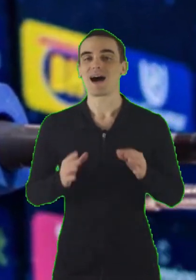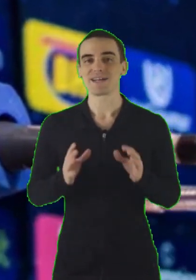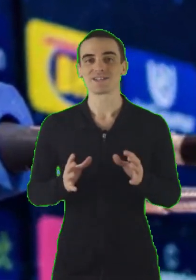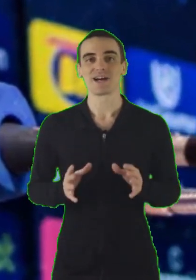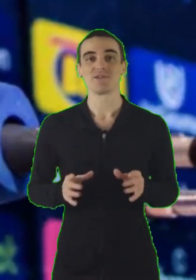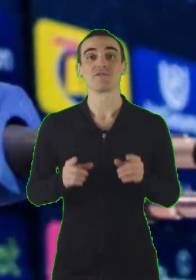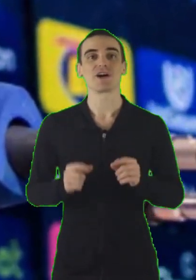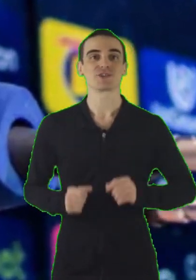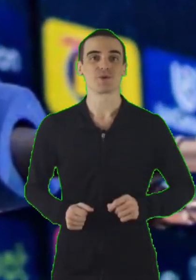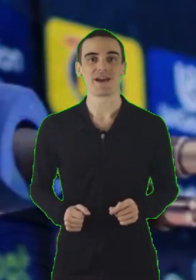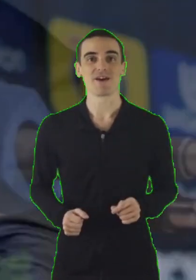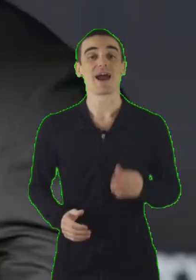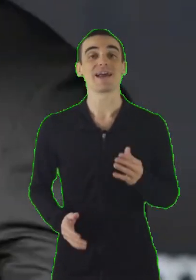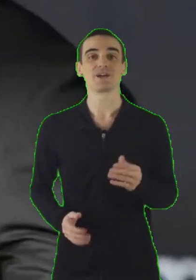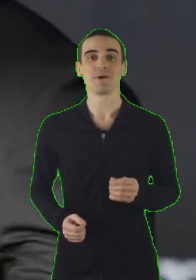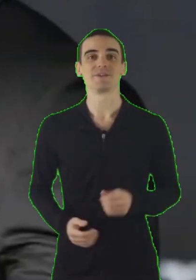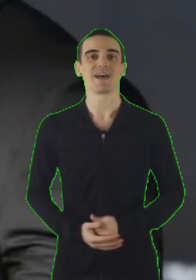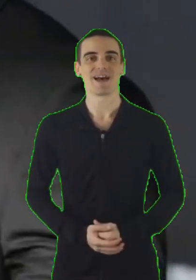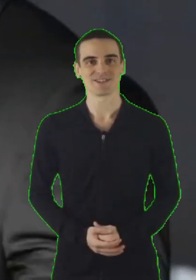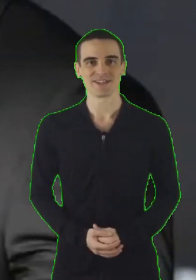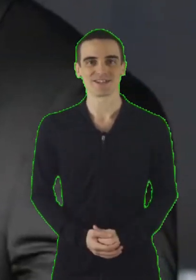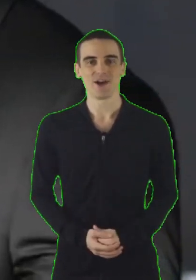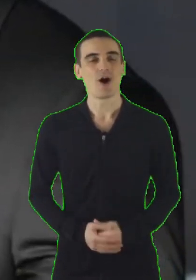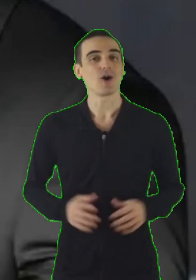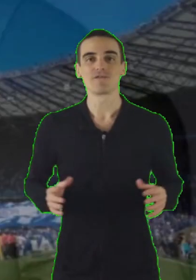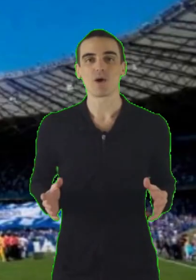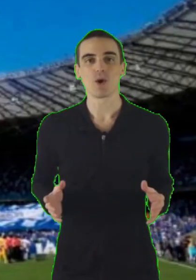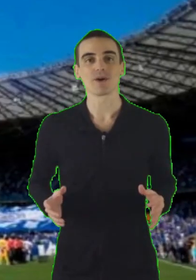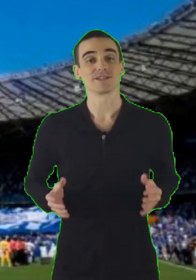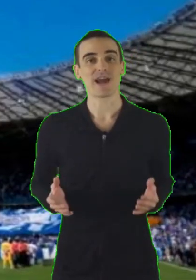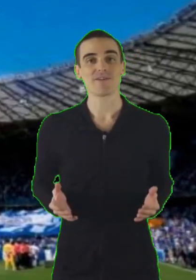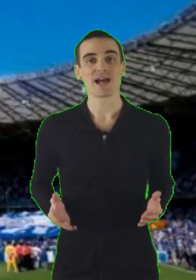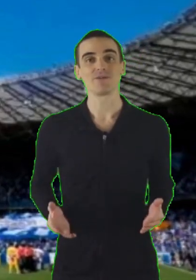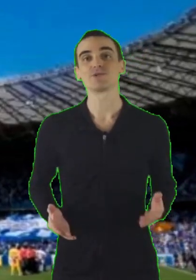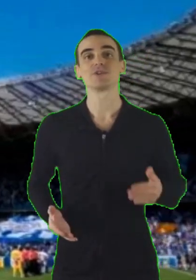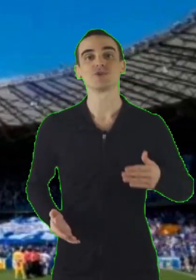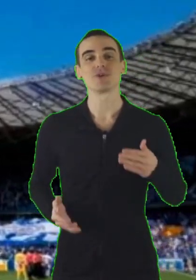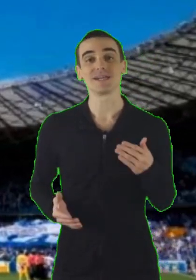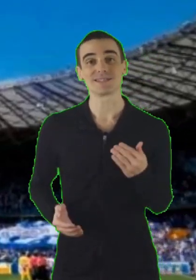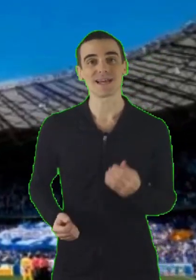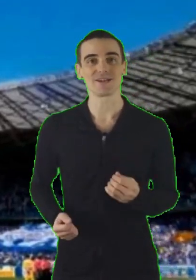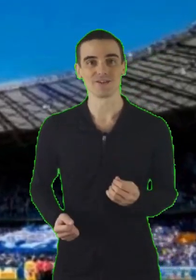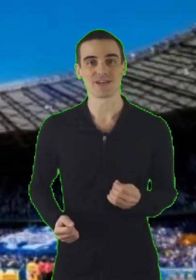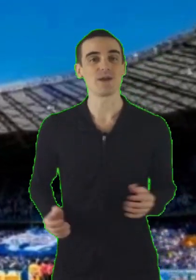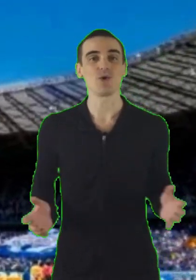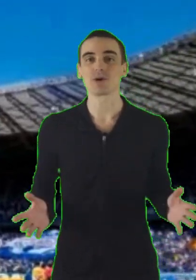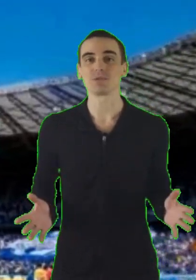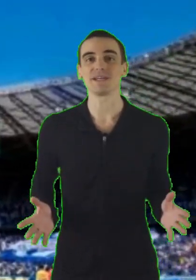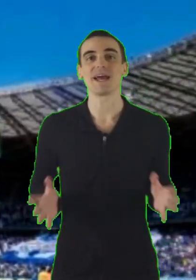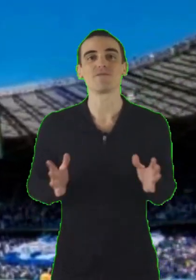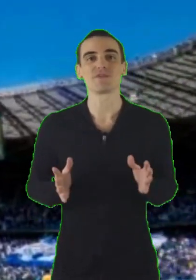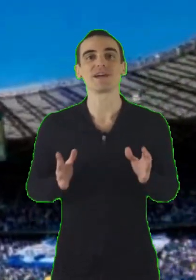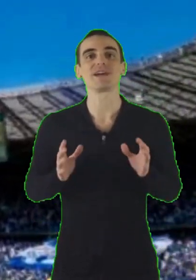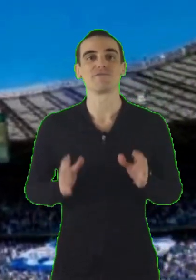conversando e que agora, segundo informações quentes, será jogador do Cruzeiro. Para não perder as últimas notícias do Cruzeiro em primeira mão, é